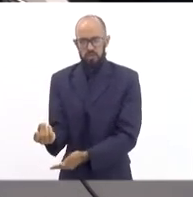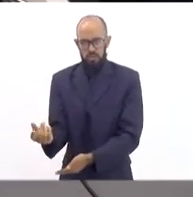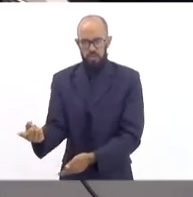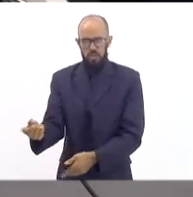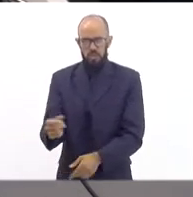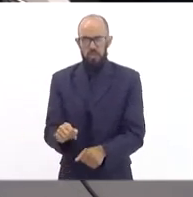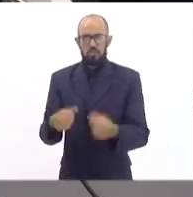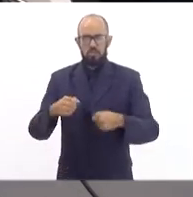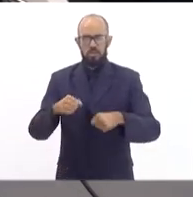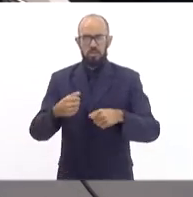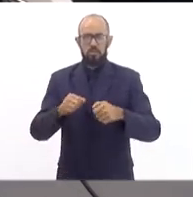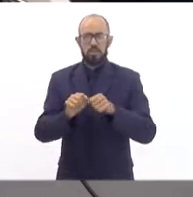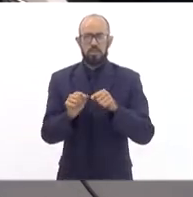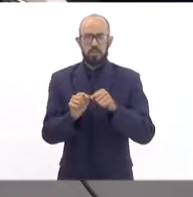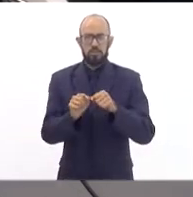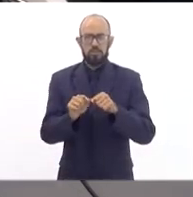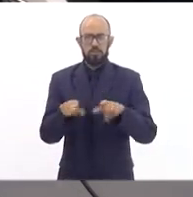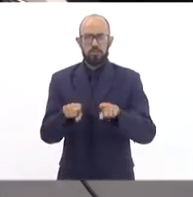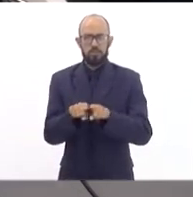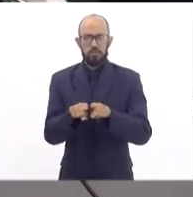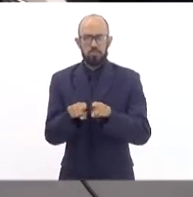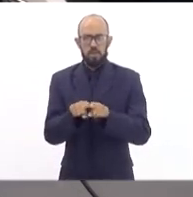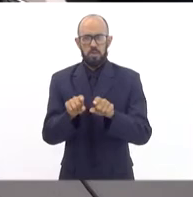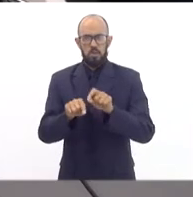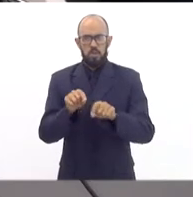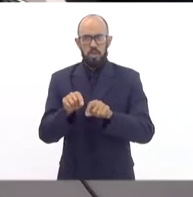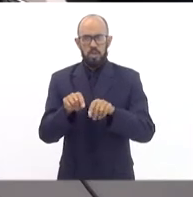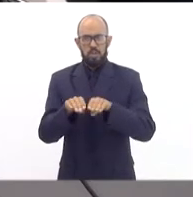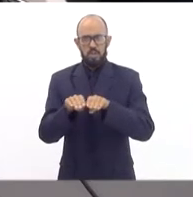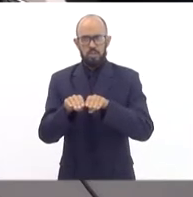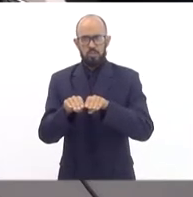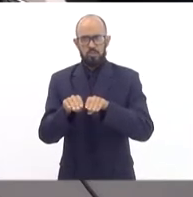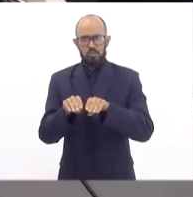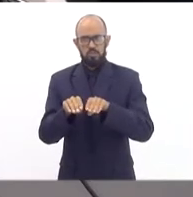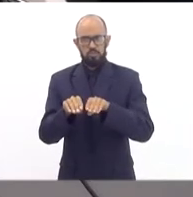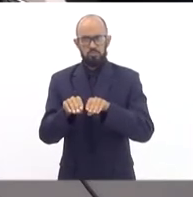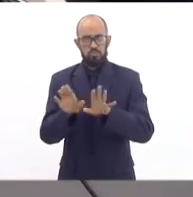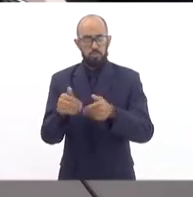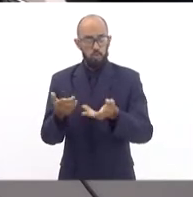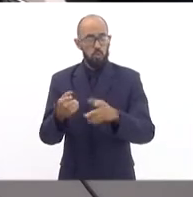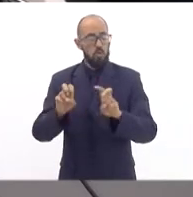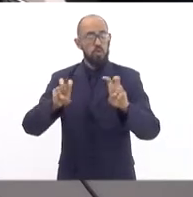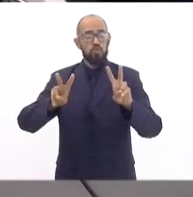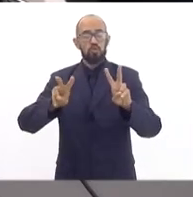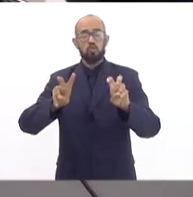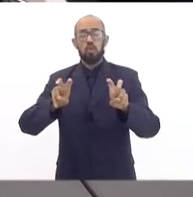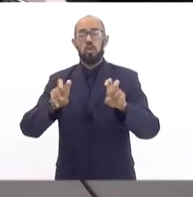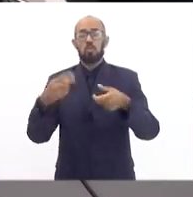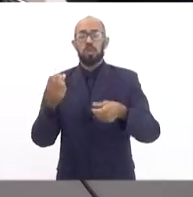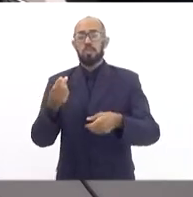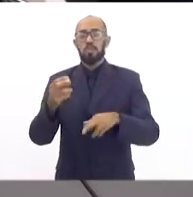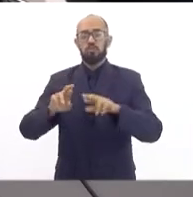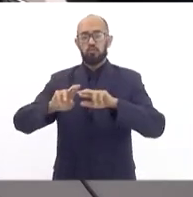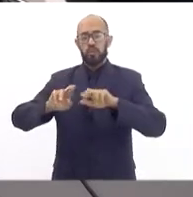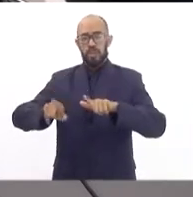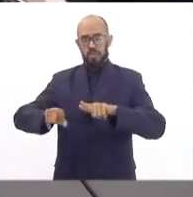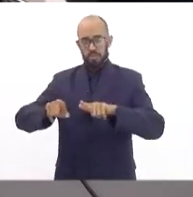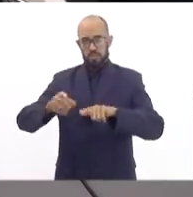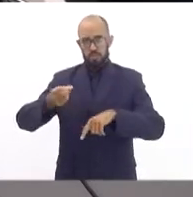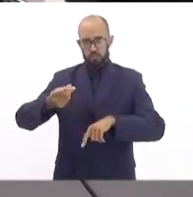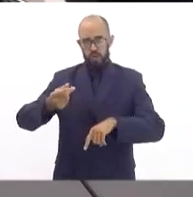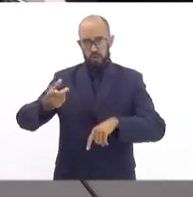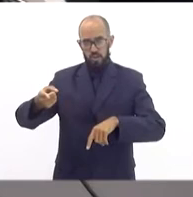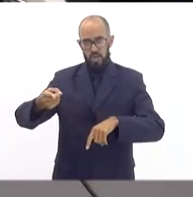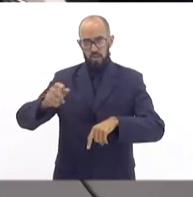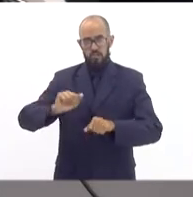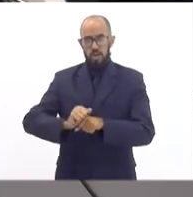também sobre... porque a diferença tarifária... Posso responder sobre a diferença tarifária de uma vez? A diferença tarifária do ano passado e toda